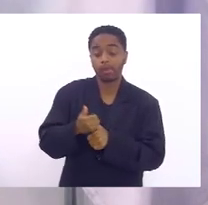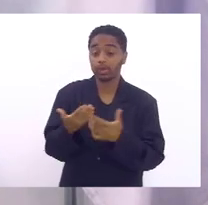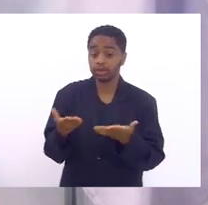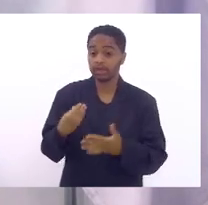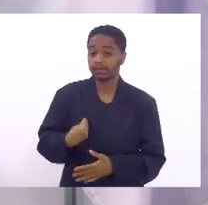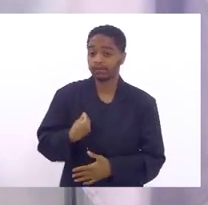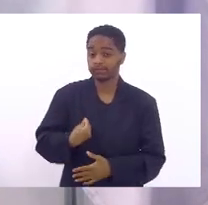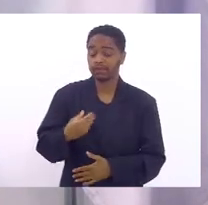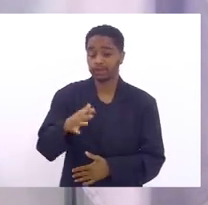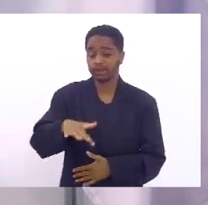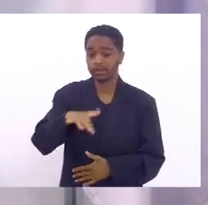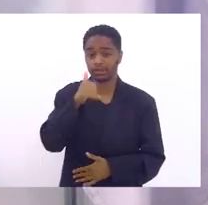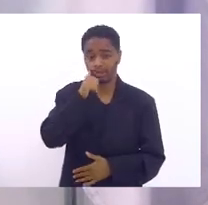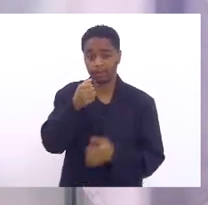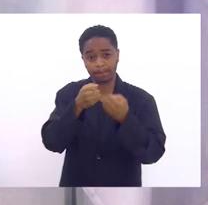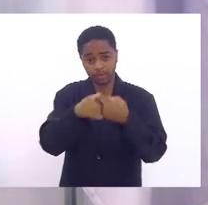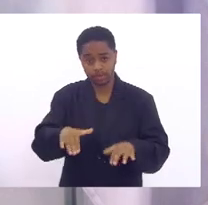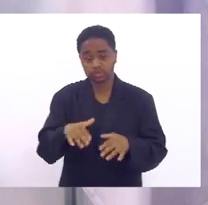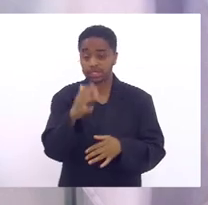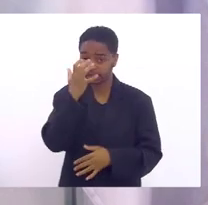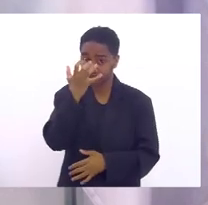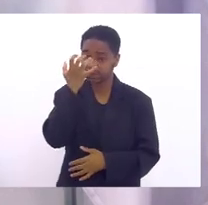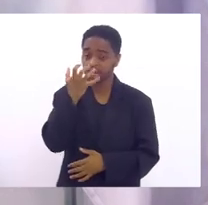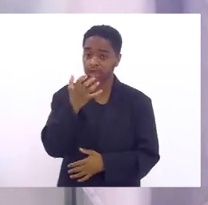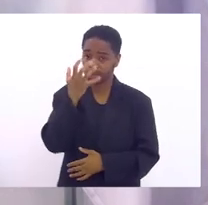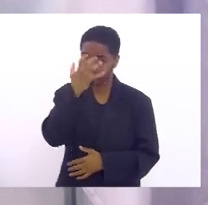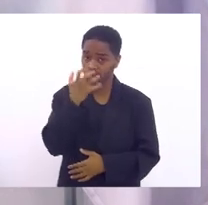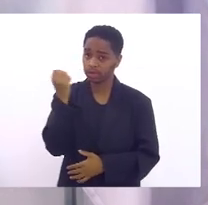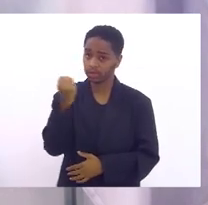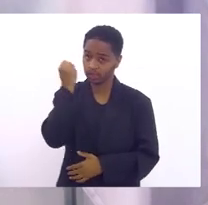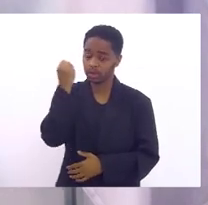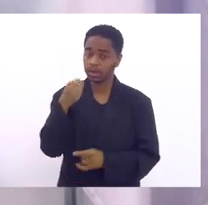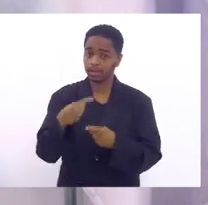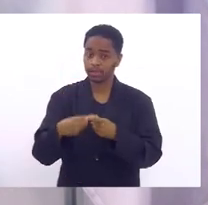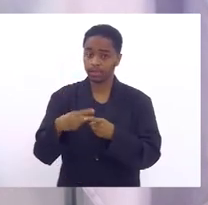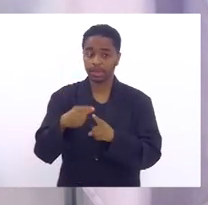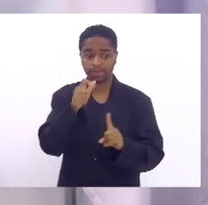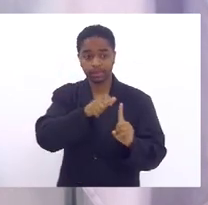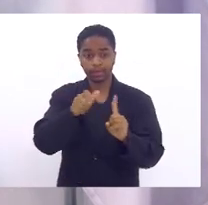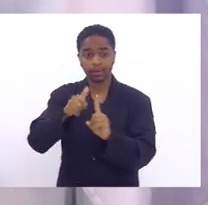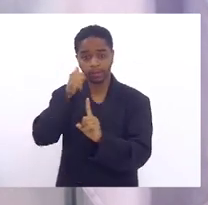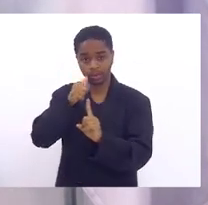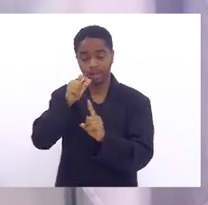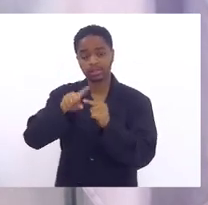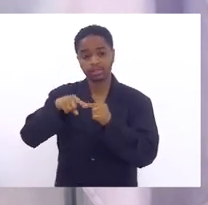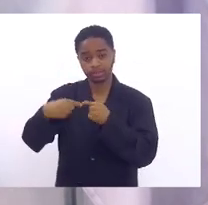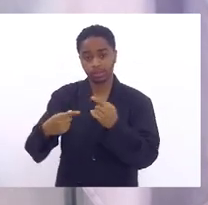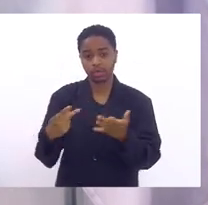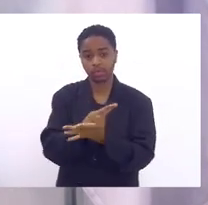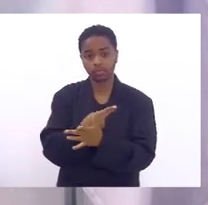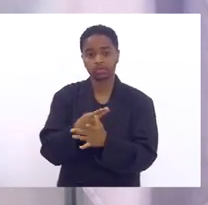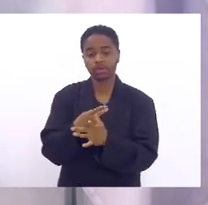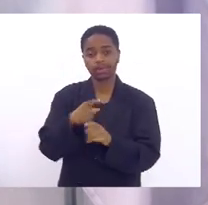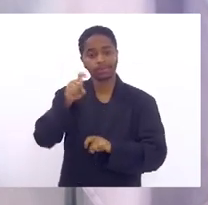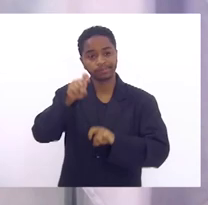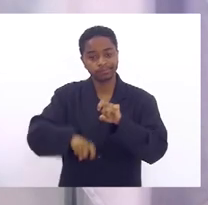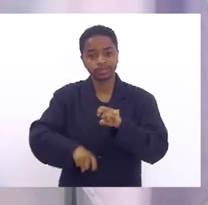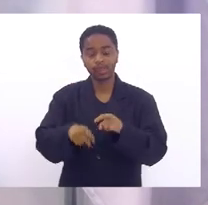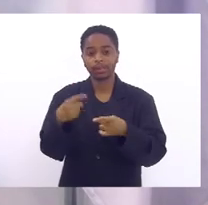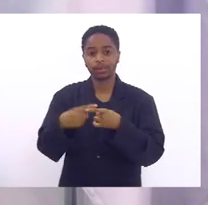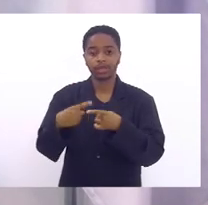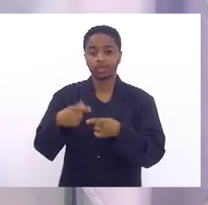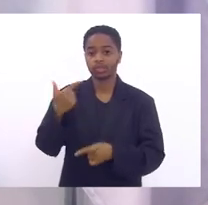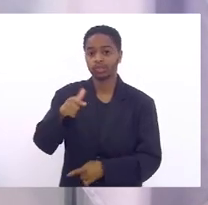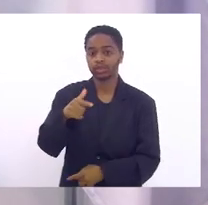Seríssimo porque são essas mulheres eh as violentadas de depois e ela não teve a sua autonomia